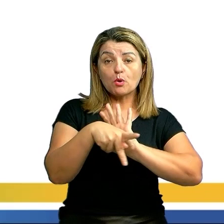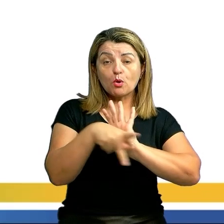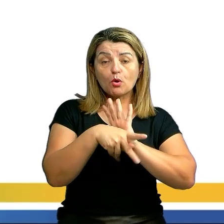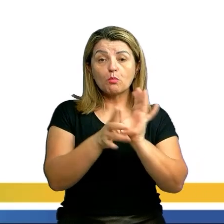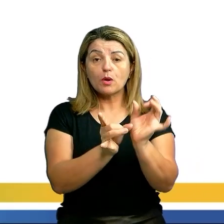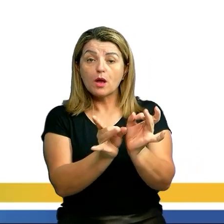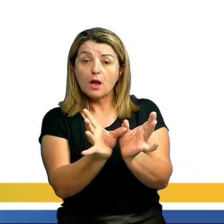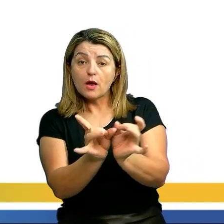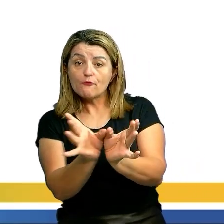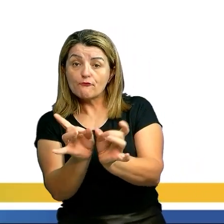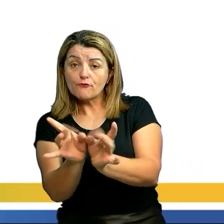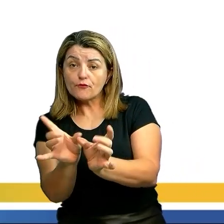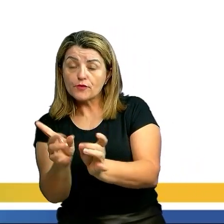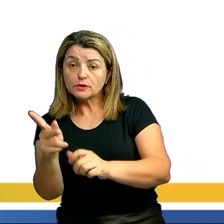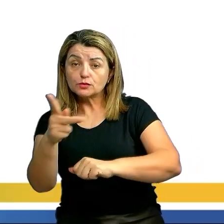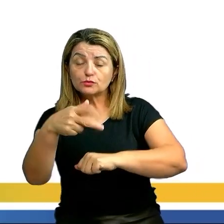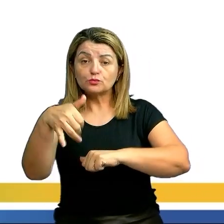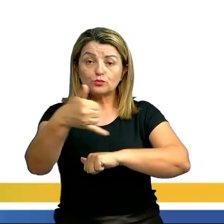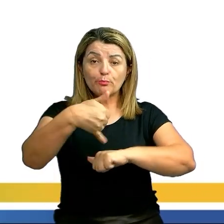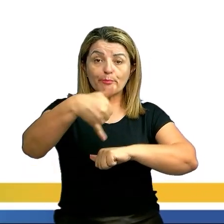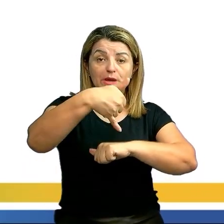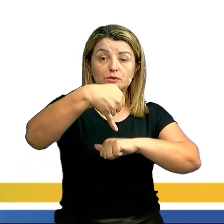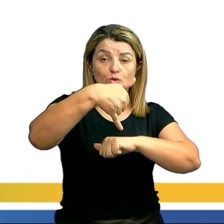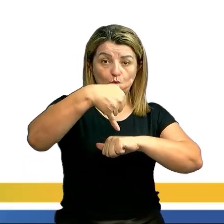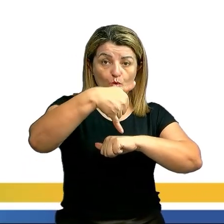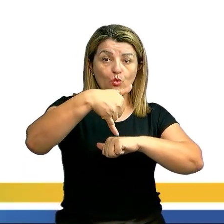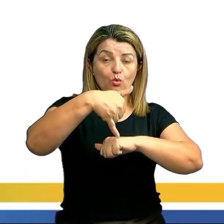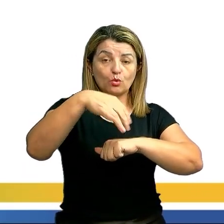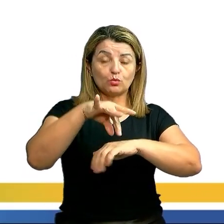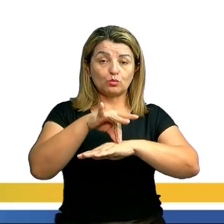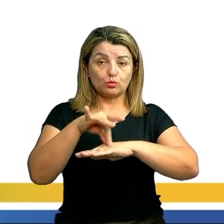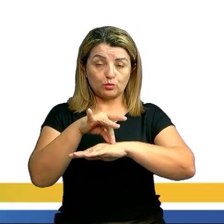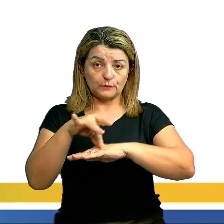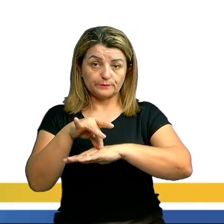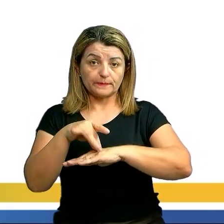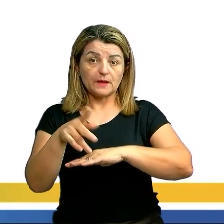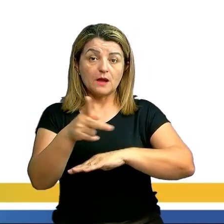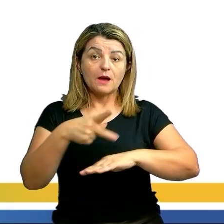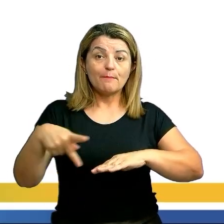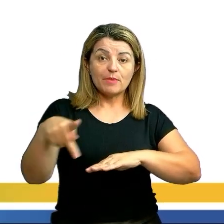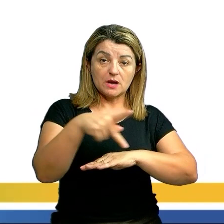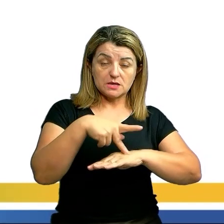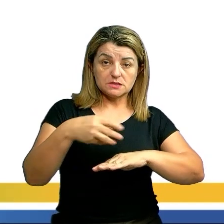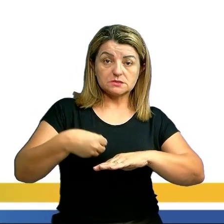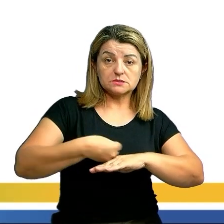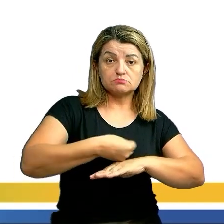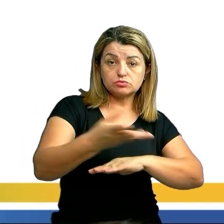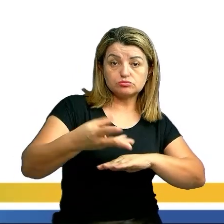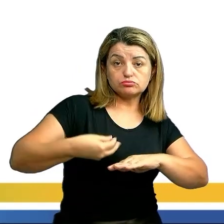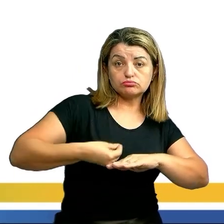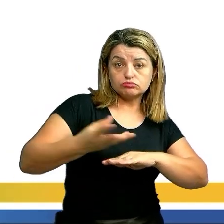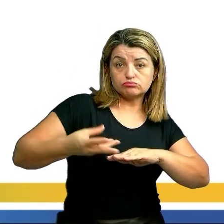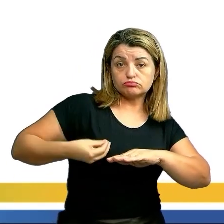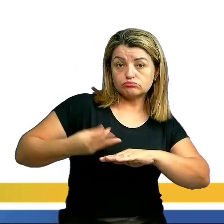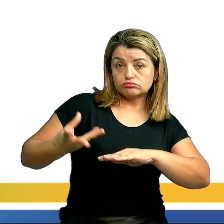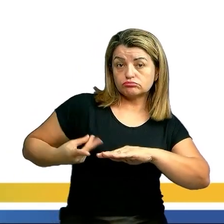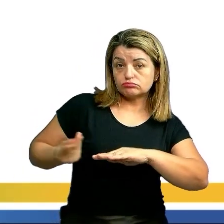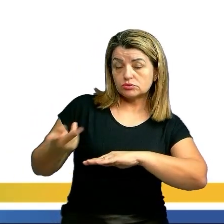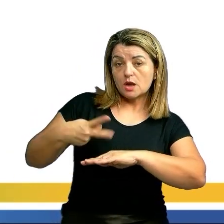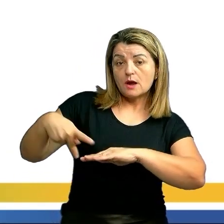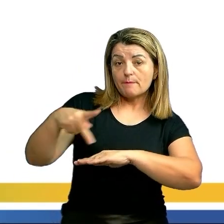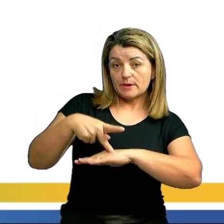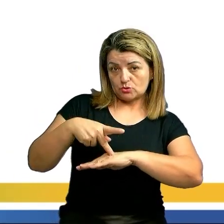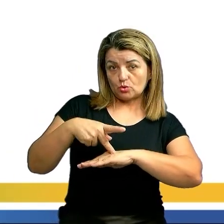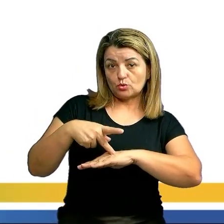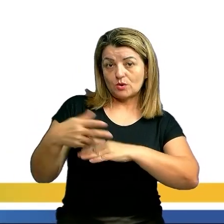comerciais do petróleo. São países que, como o próprio nome da organização já diz, eles são exportadores de petróleo e eles